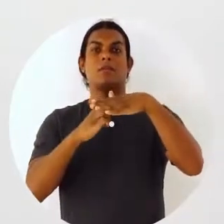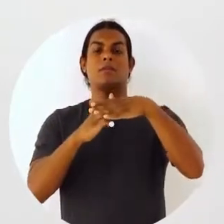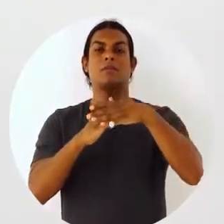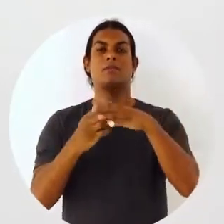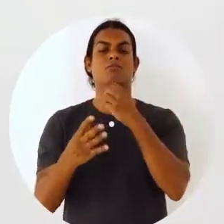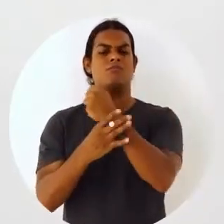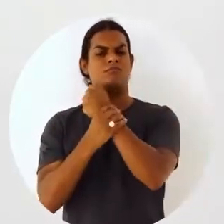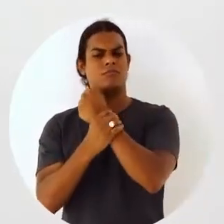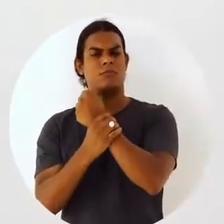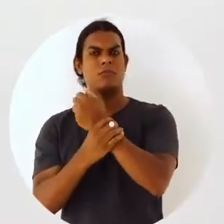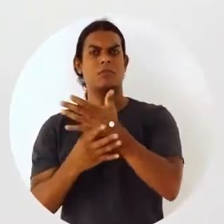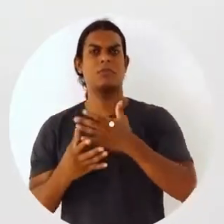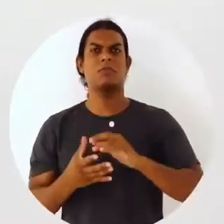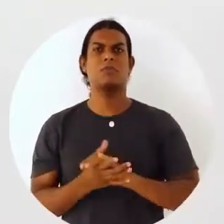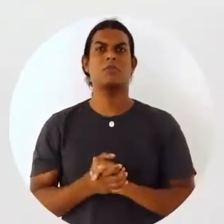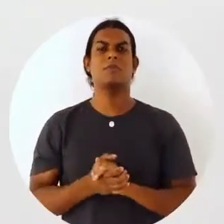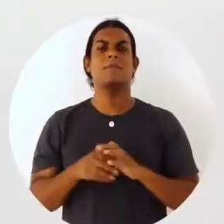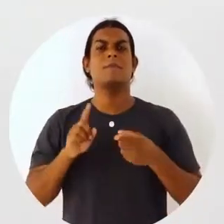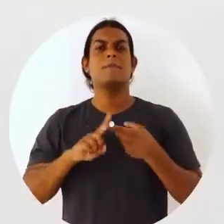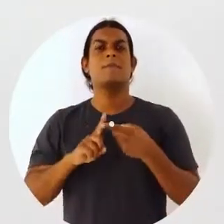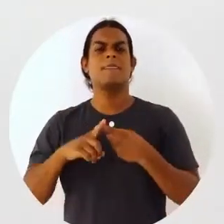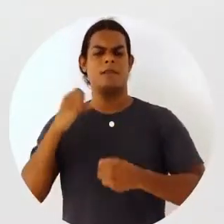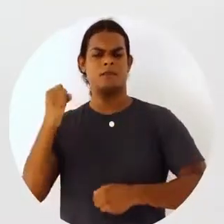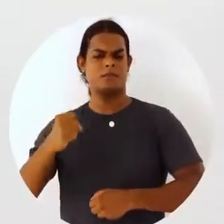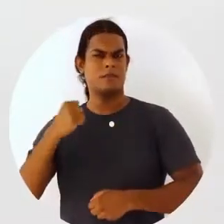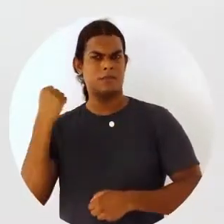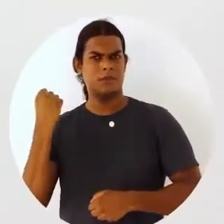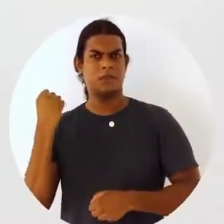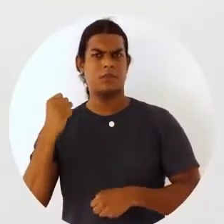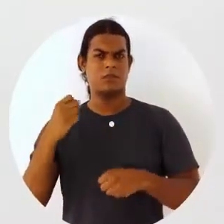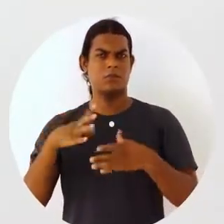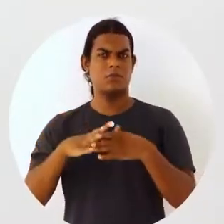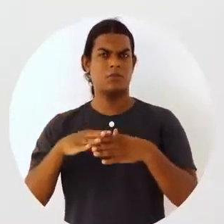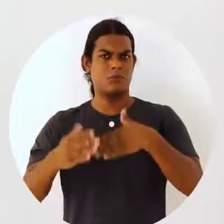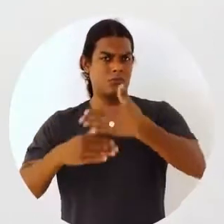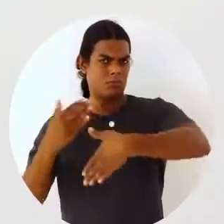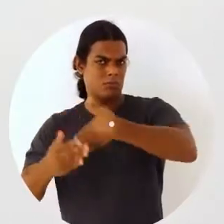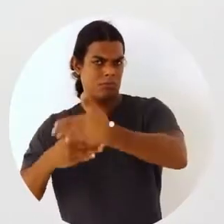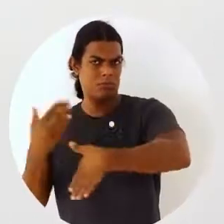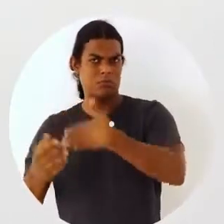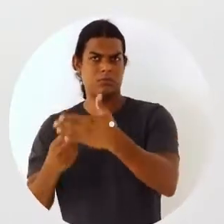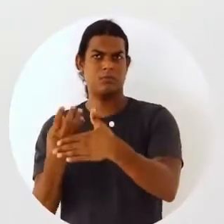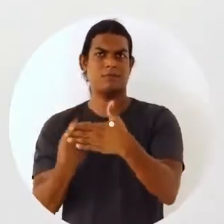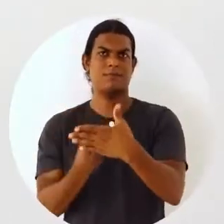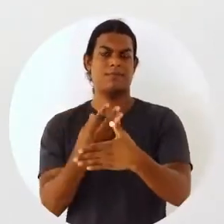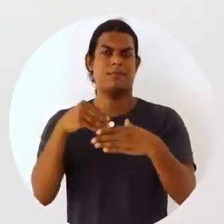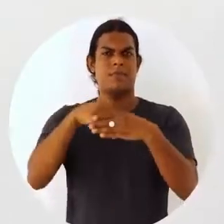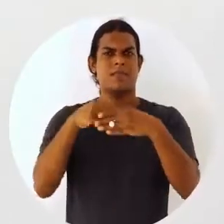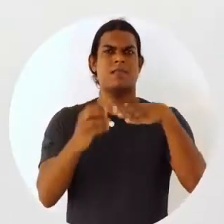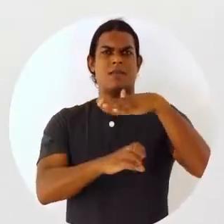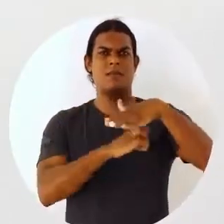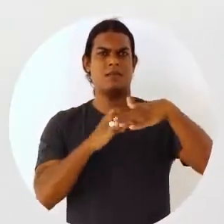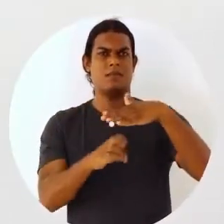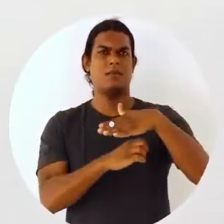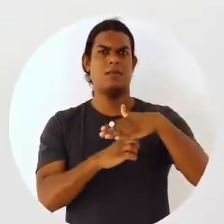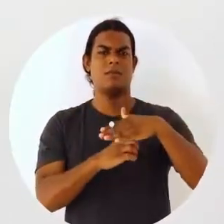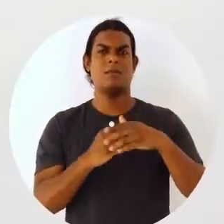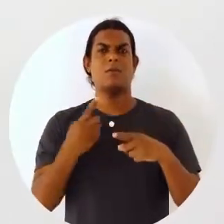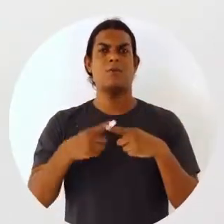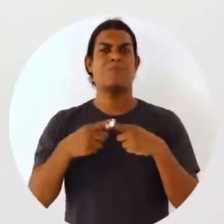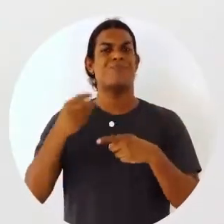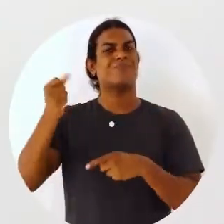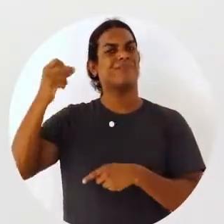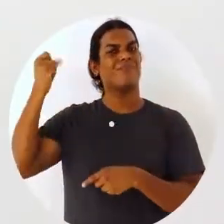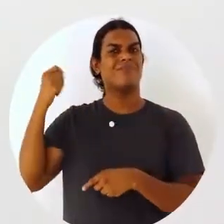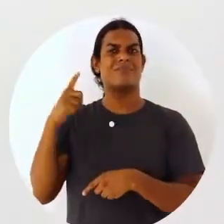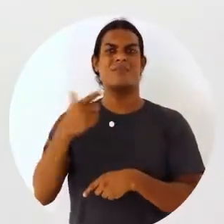motivados e para que eles possam se sentir mais comprometidos com esse processo. É importante que haja funções definidas. Até então não existia a